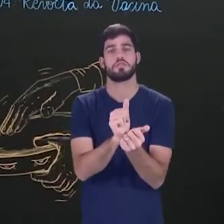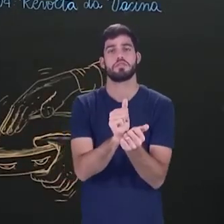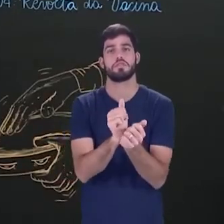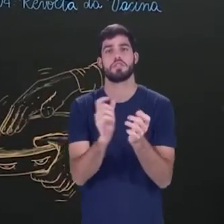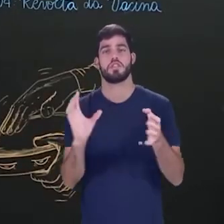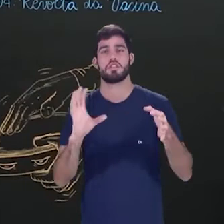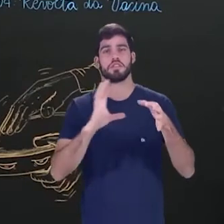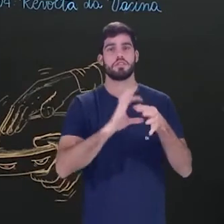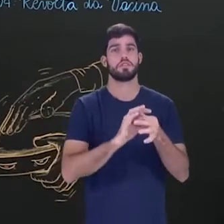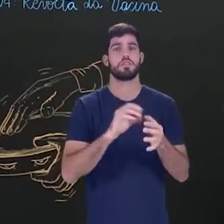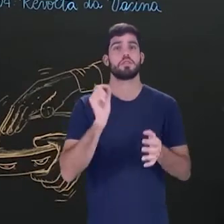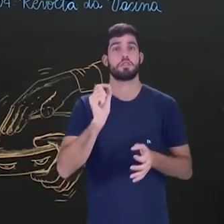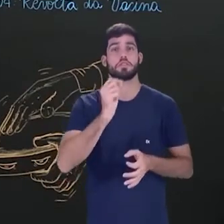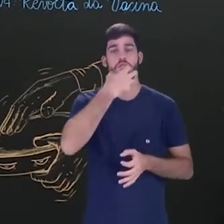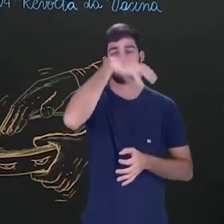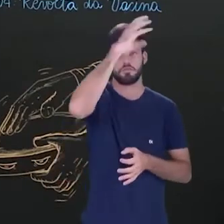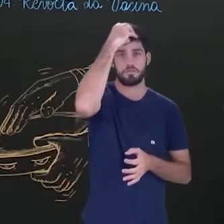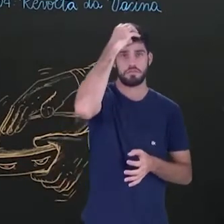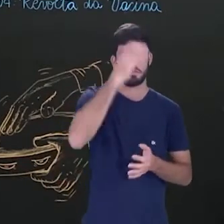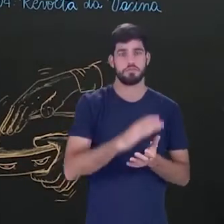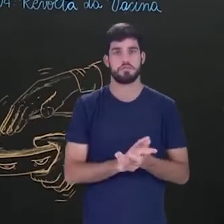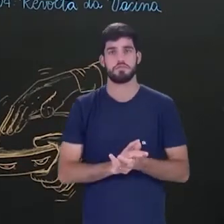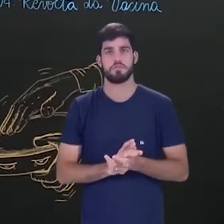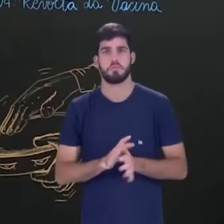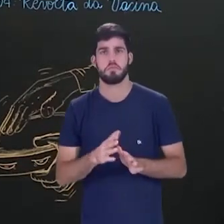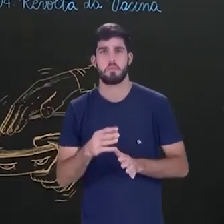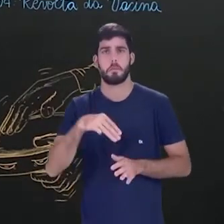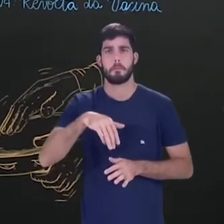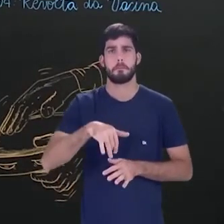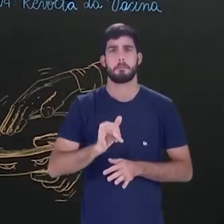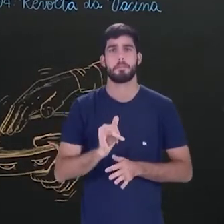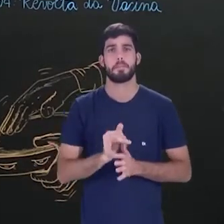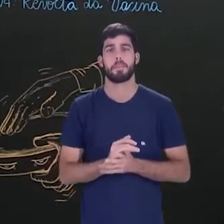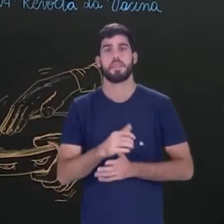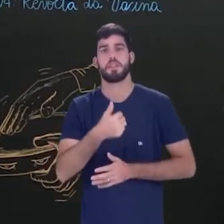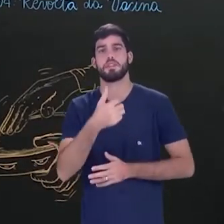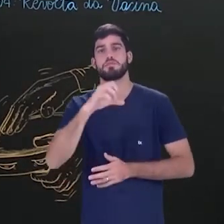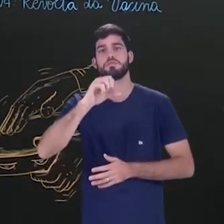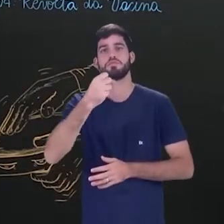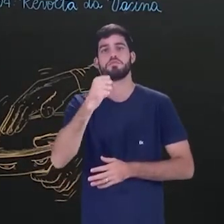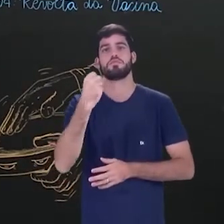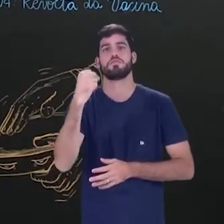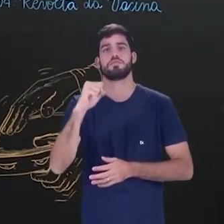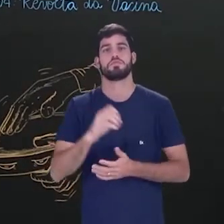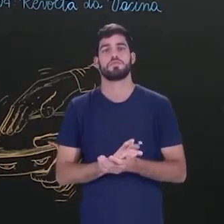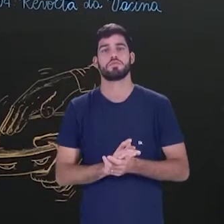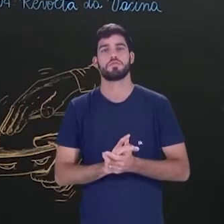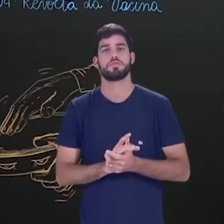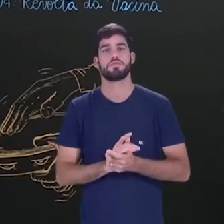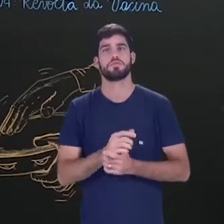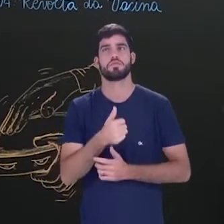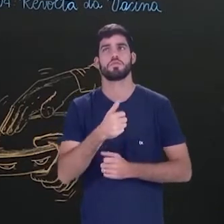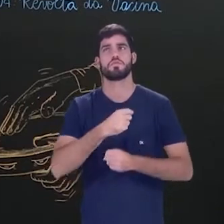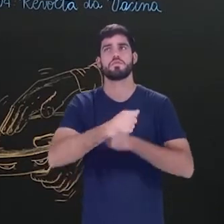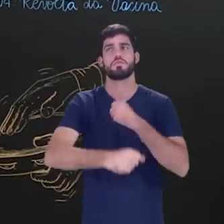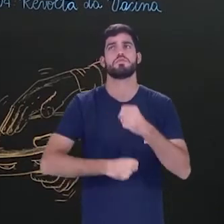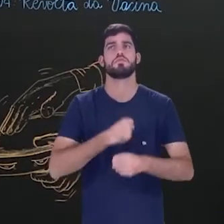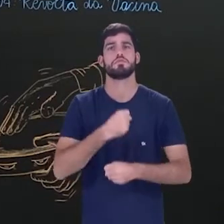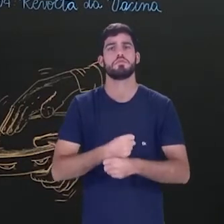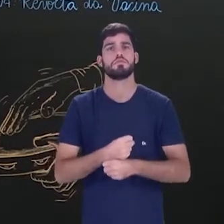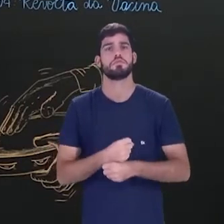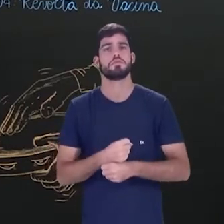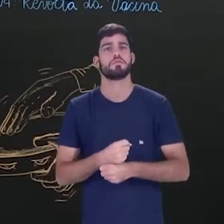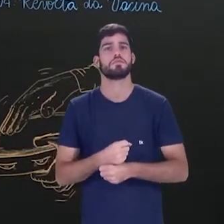Império, tanto que quando houve a abolição, em maio de 1888, pouco mais de um ano depois, o Império acabou. Por